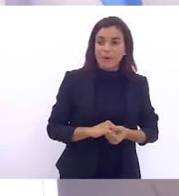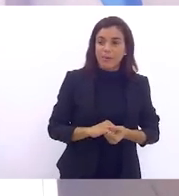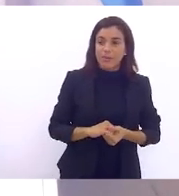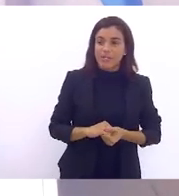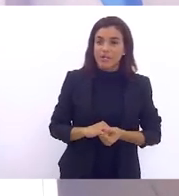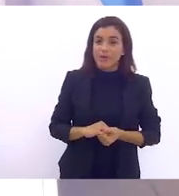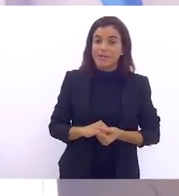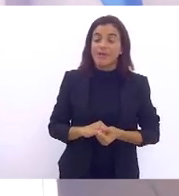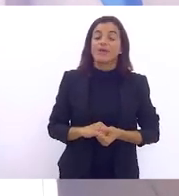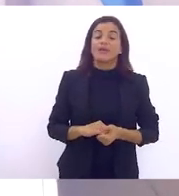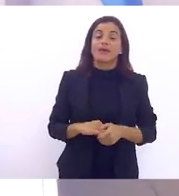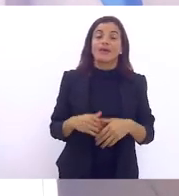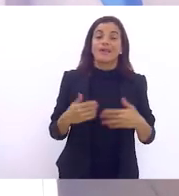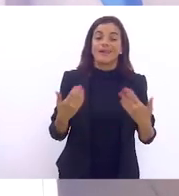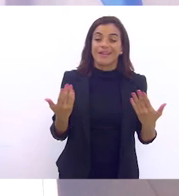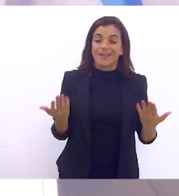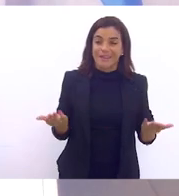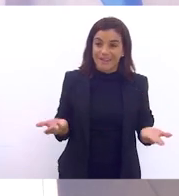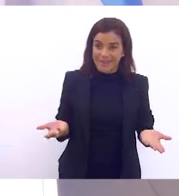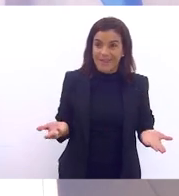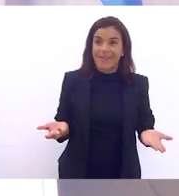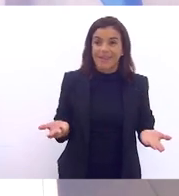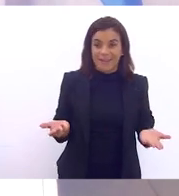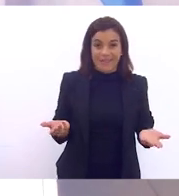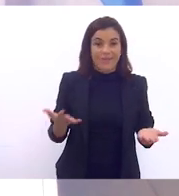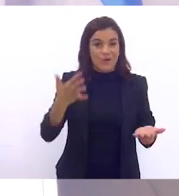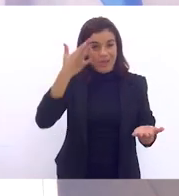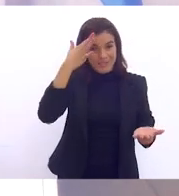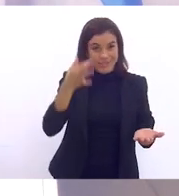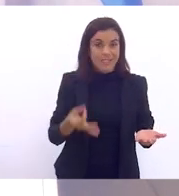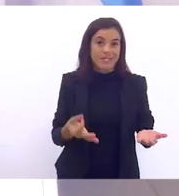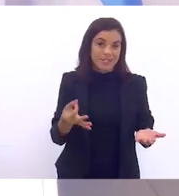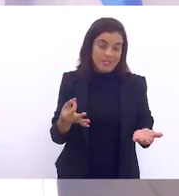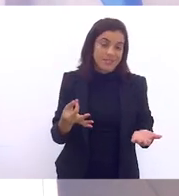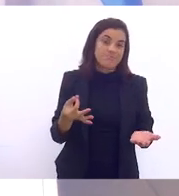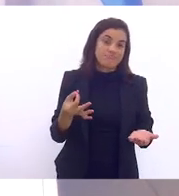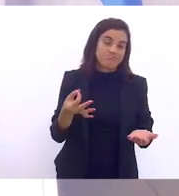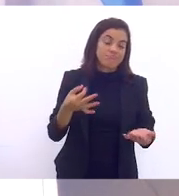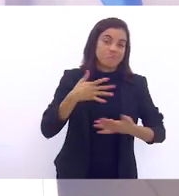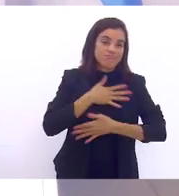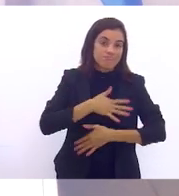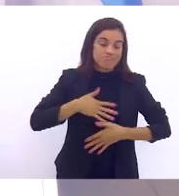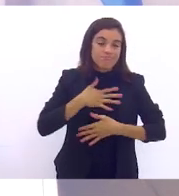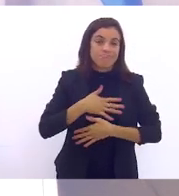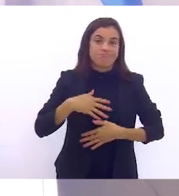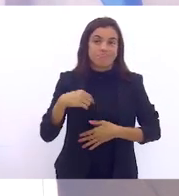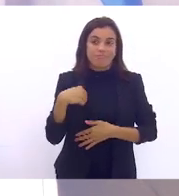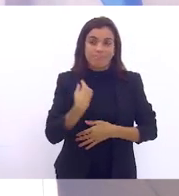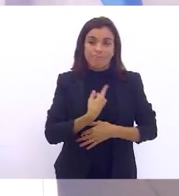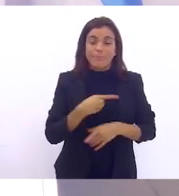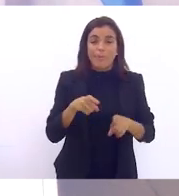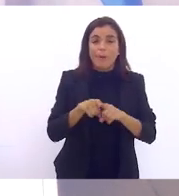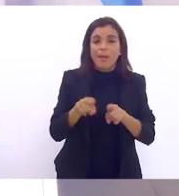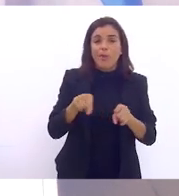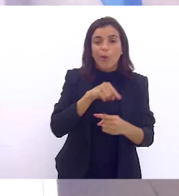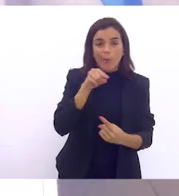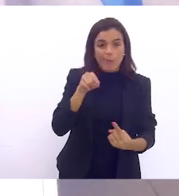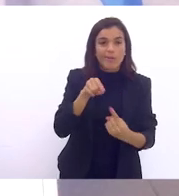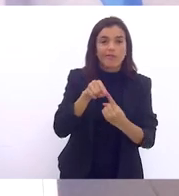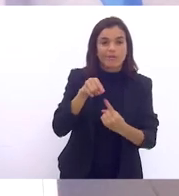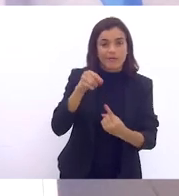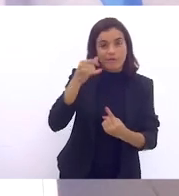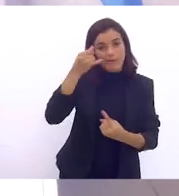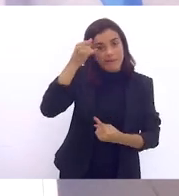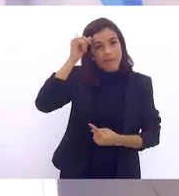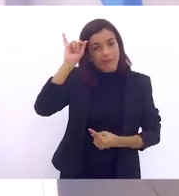inclusive com algumas respostas que eu tenho absoluta certeza que serão satisfatórias para nós até evitar com relação a